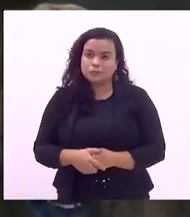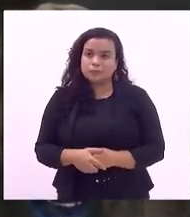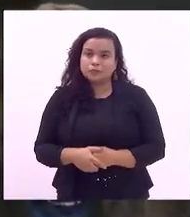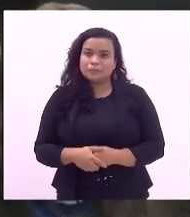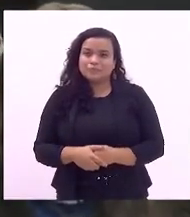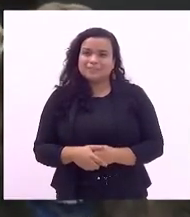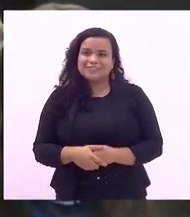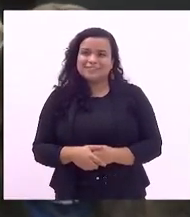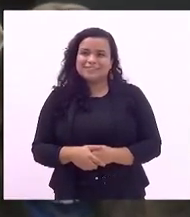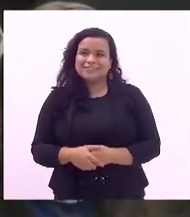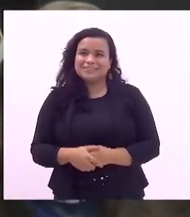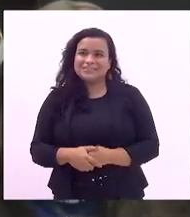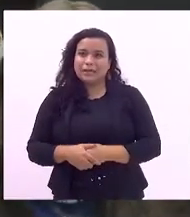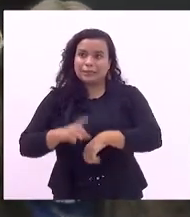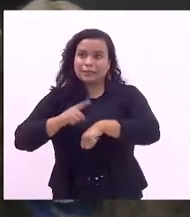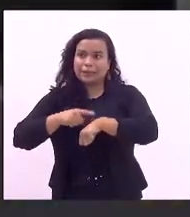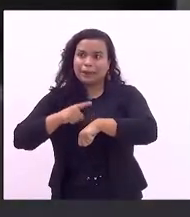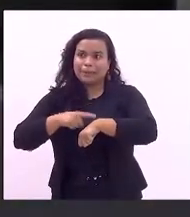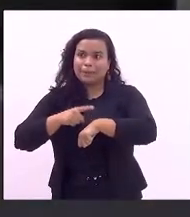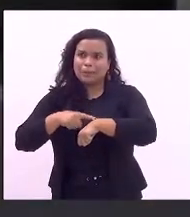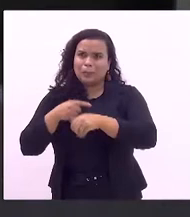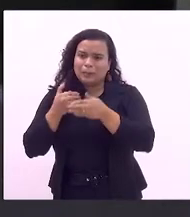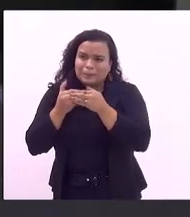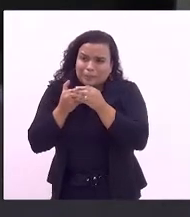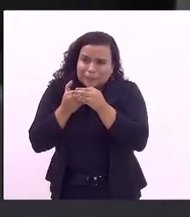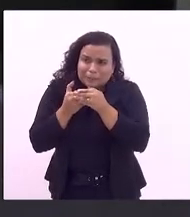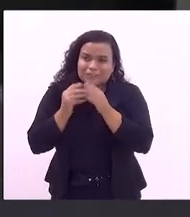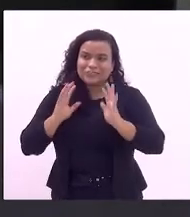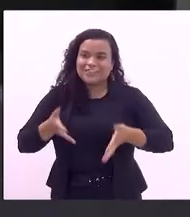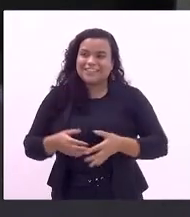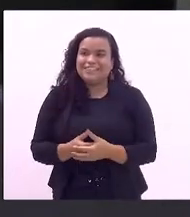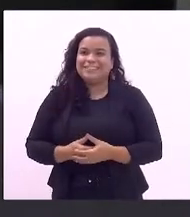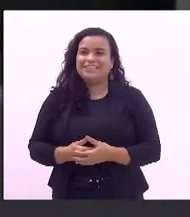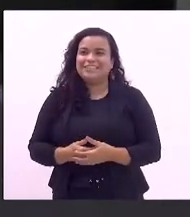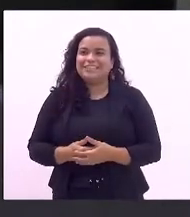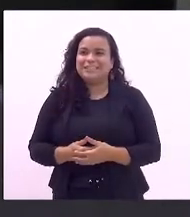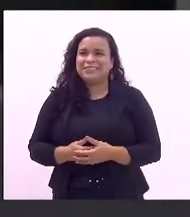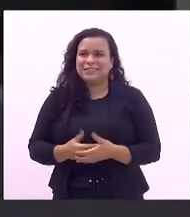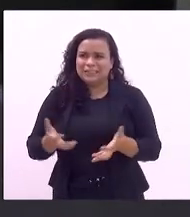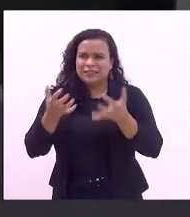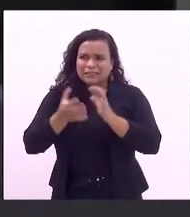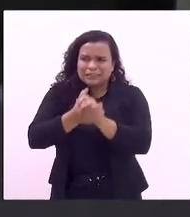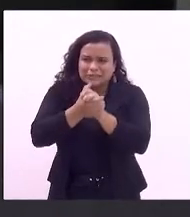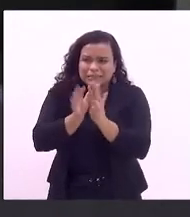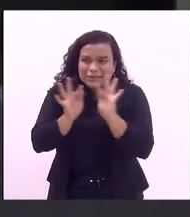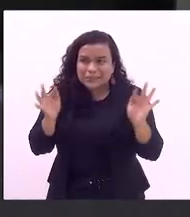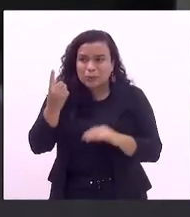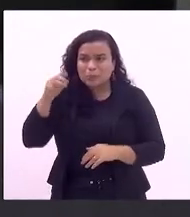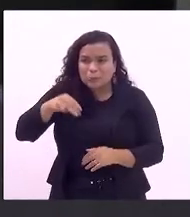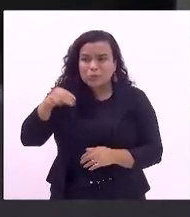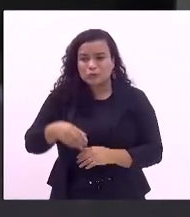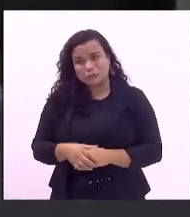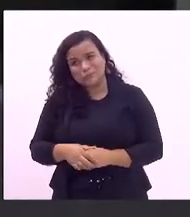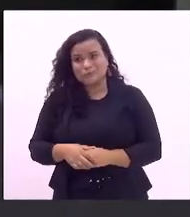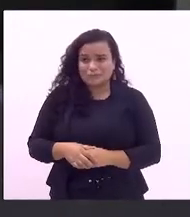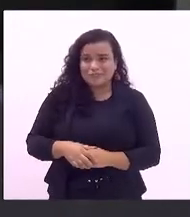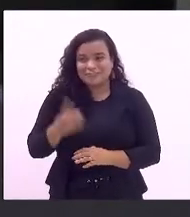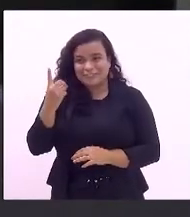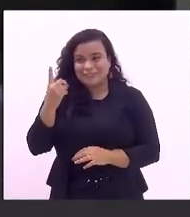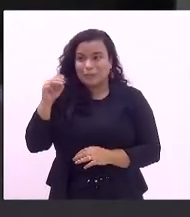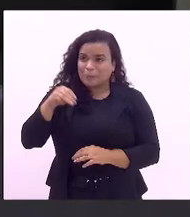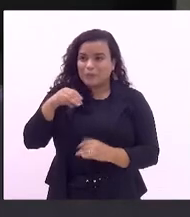a gente já tá com tempo bastante apertado mas se eu quiser fazer uma saudação de um minuto minuto